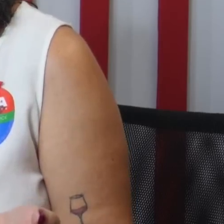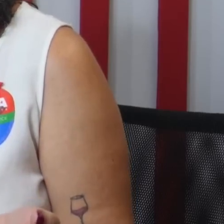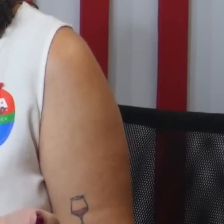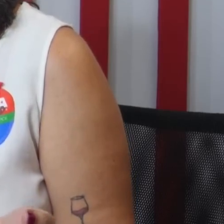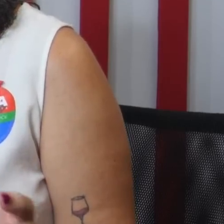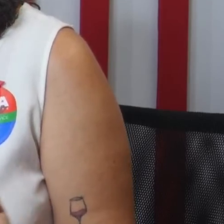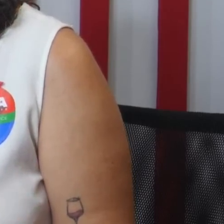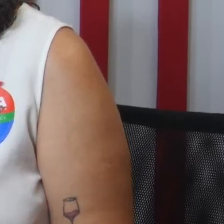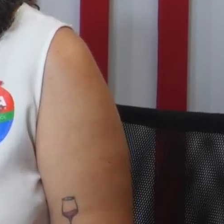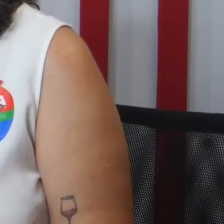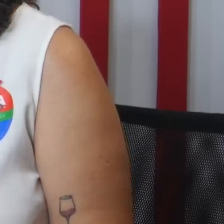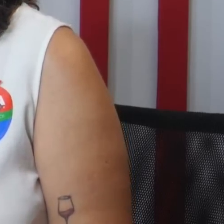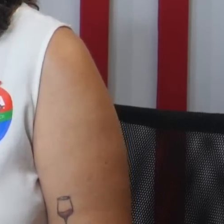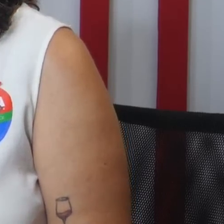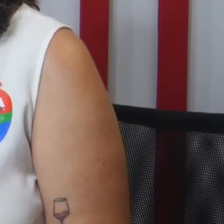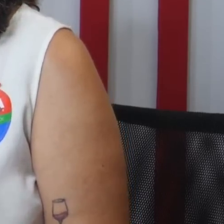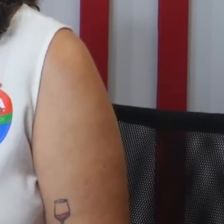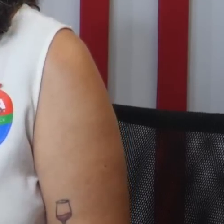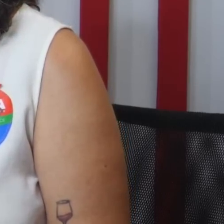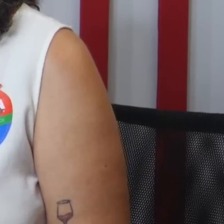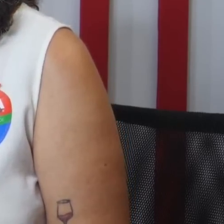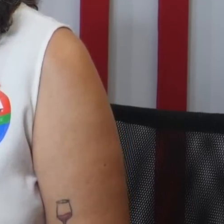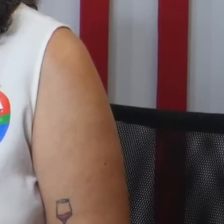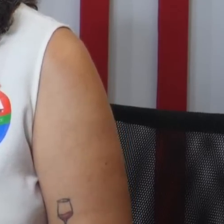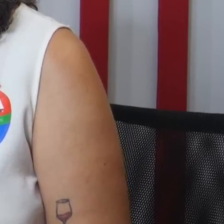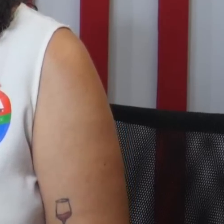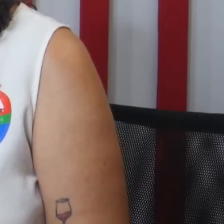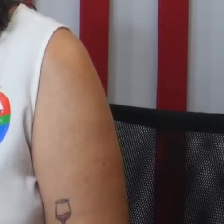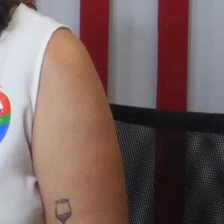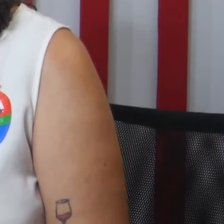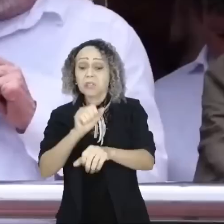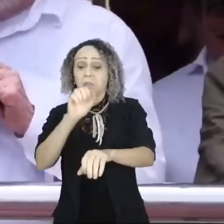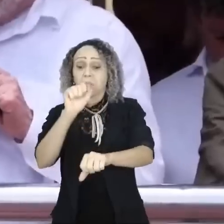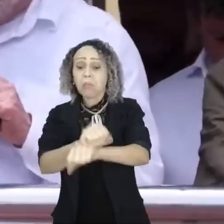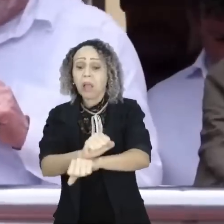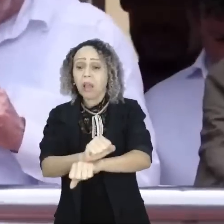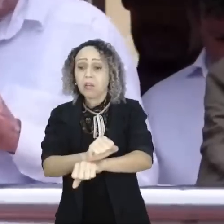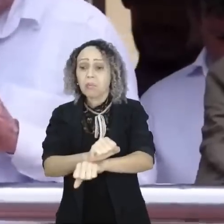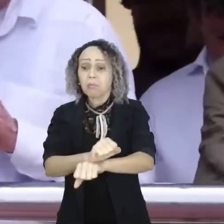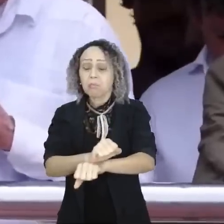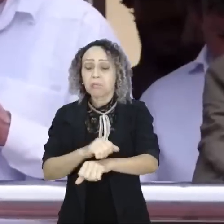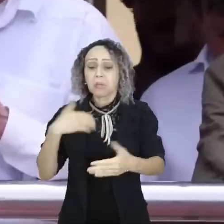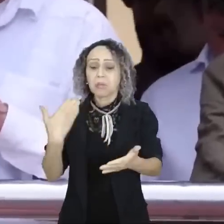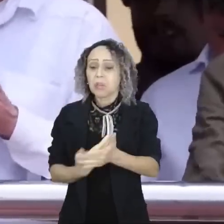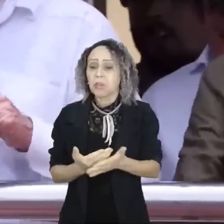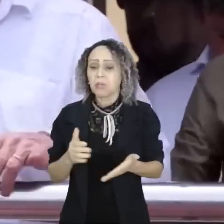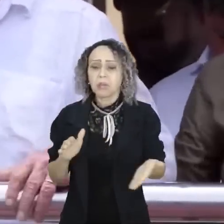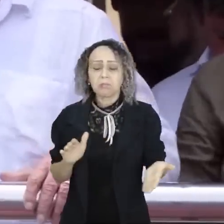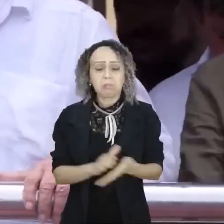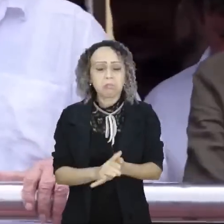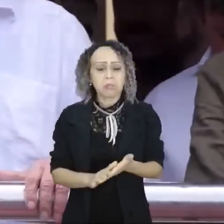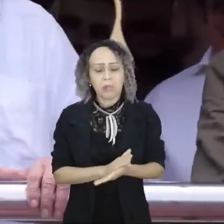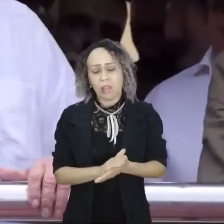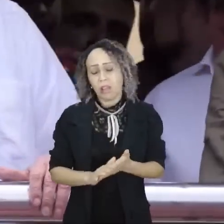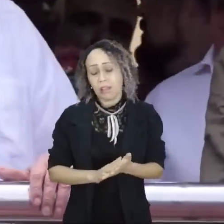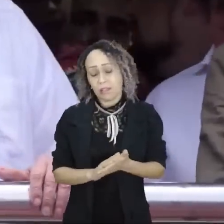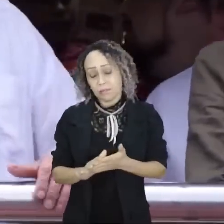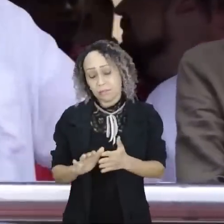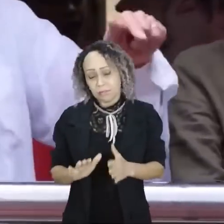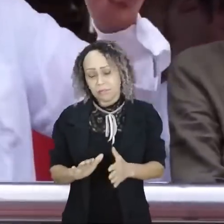Preciosas e a gente tem um trecho do ato desta manhã mineira eu sei o que que veio fazer o governador